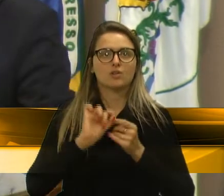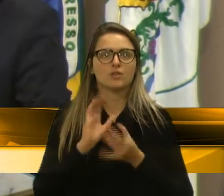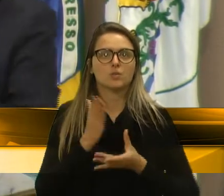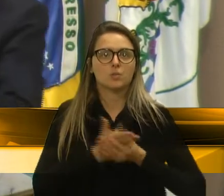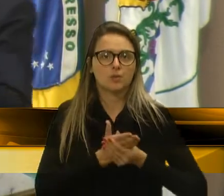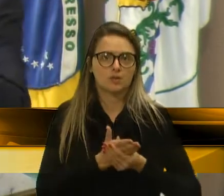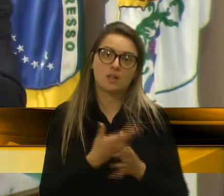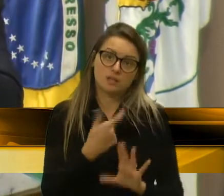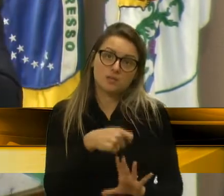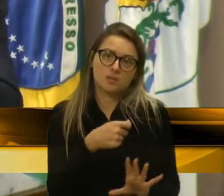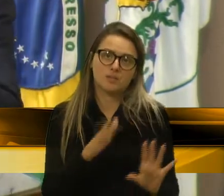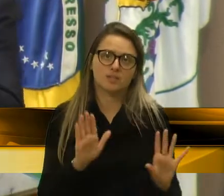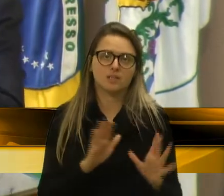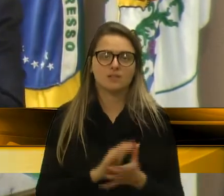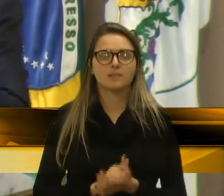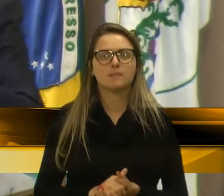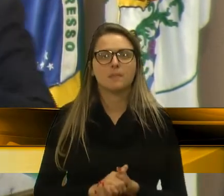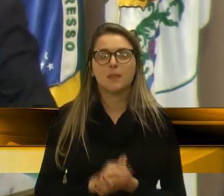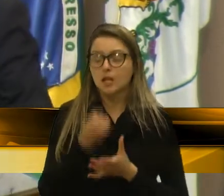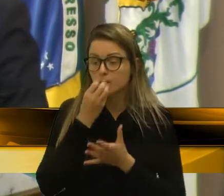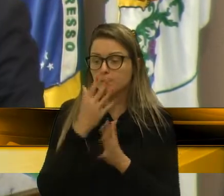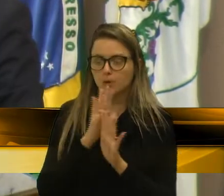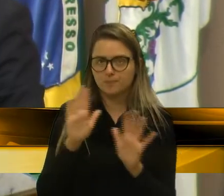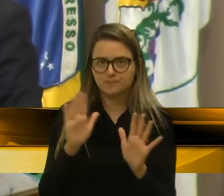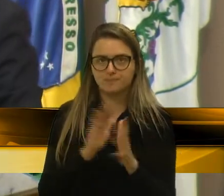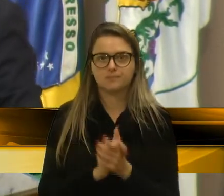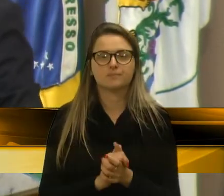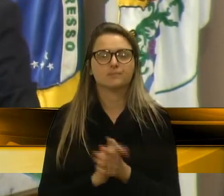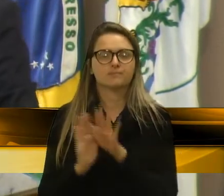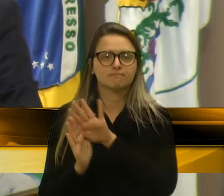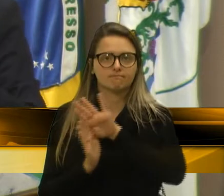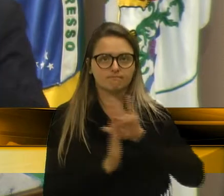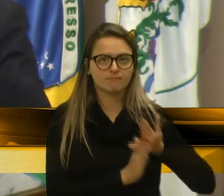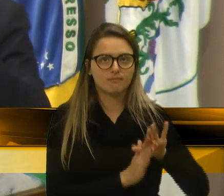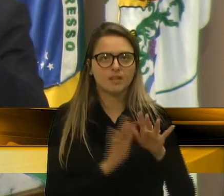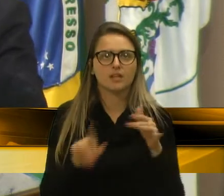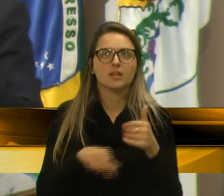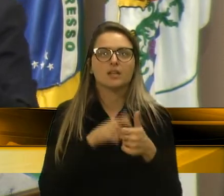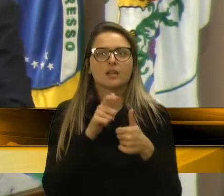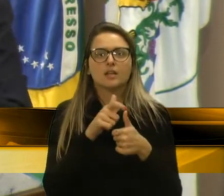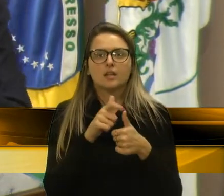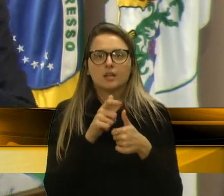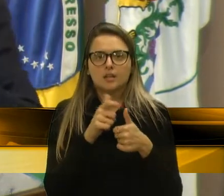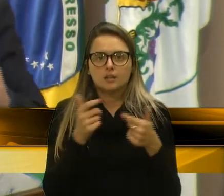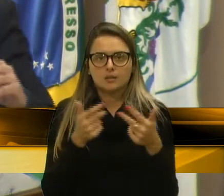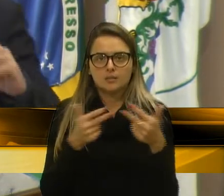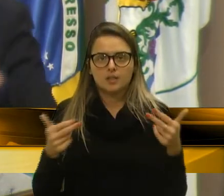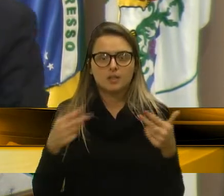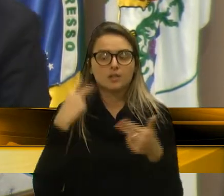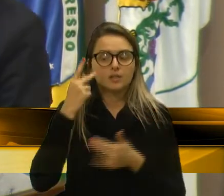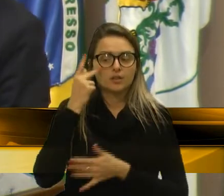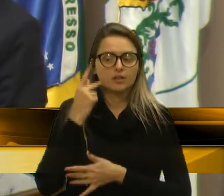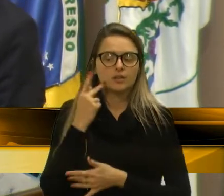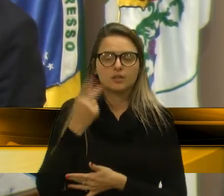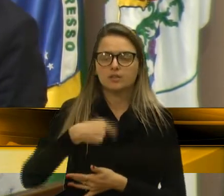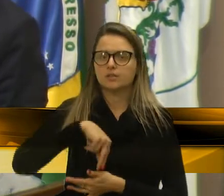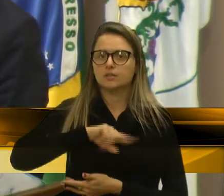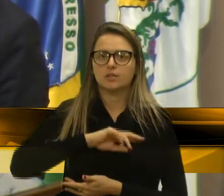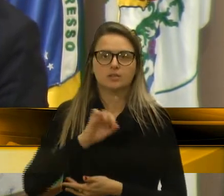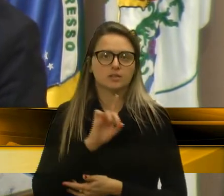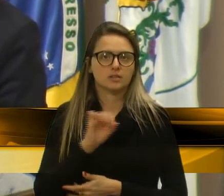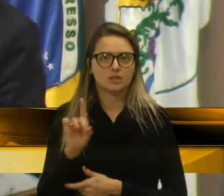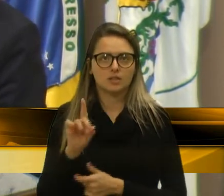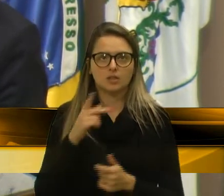Bem... Bom, primeira questão, tá, vereador Renato Nunes, nós não estamos aqui tratando